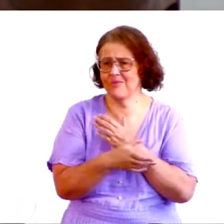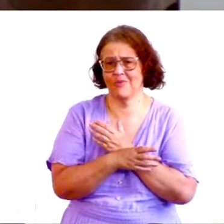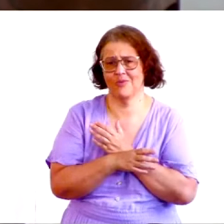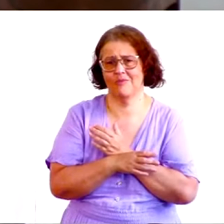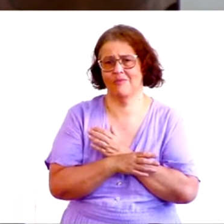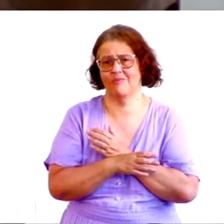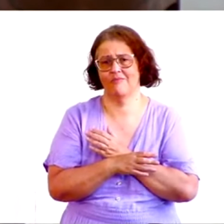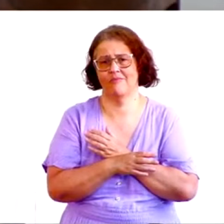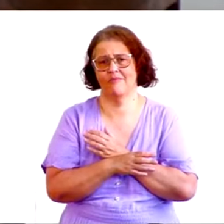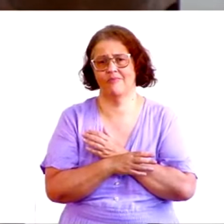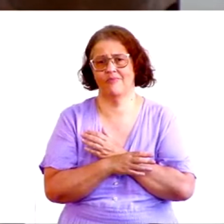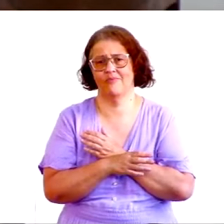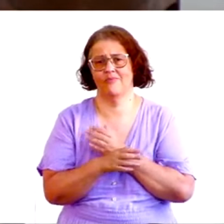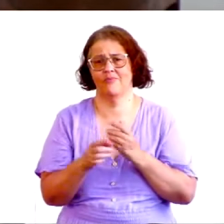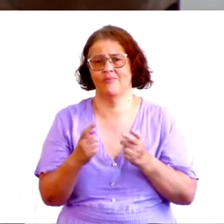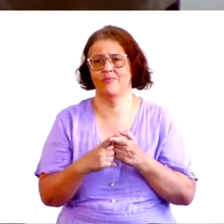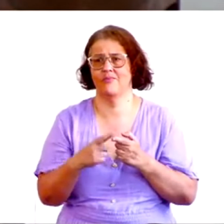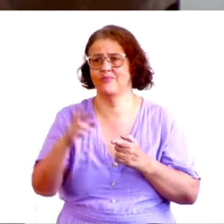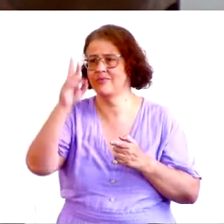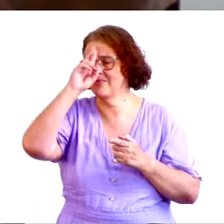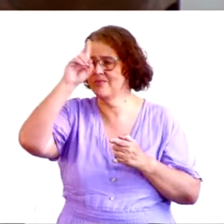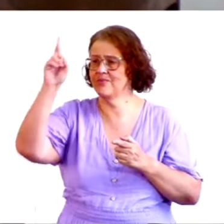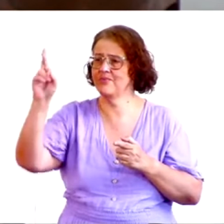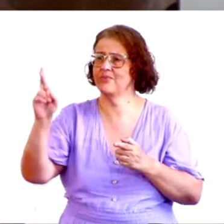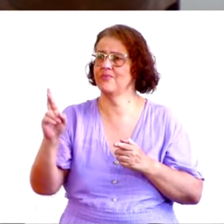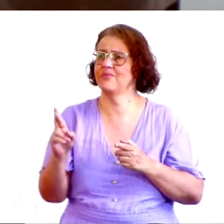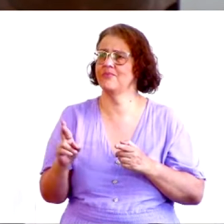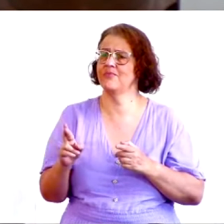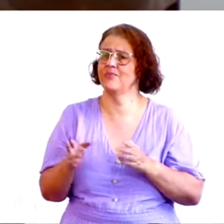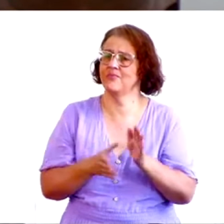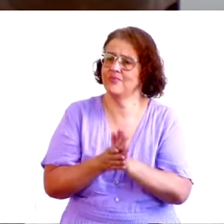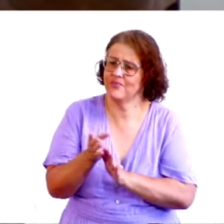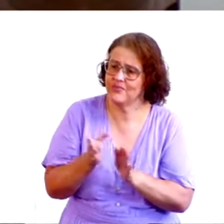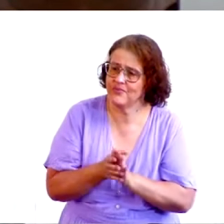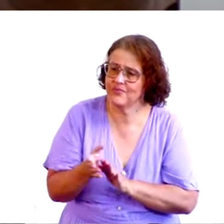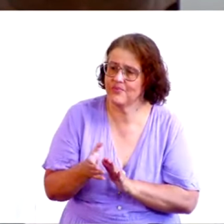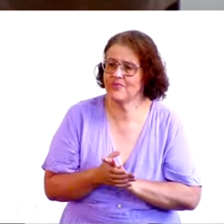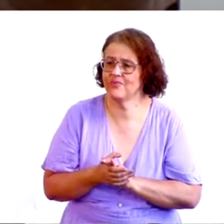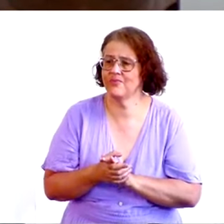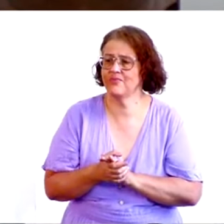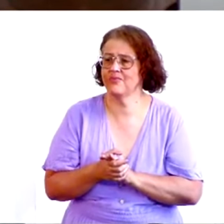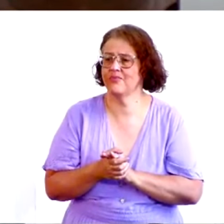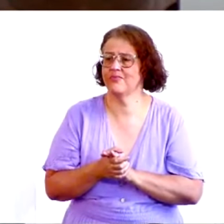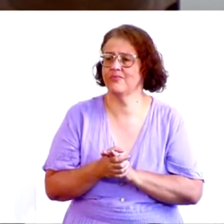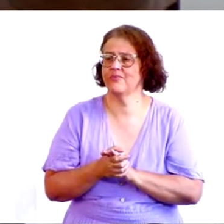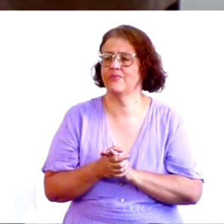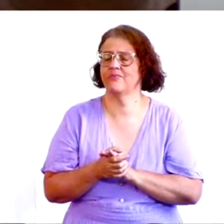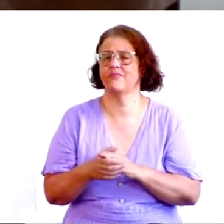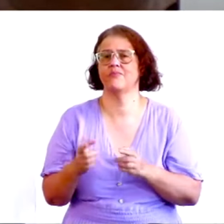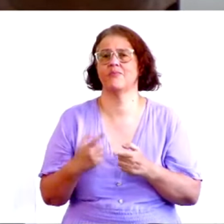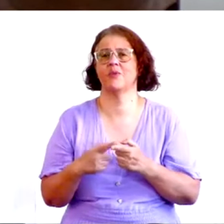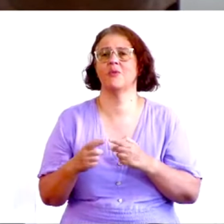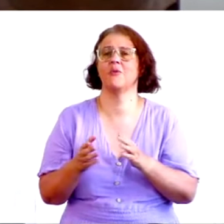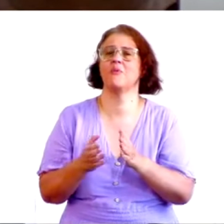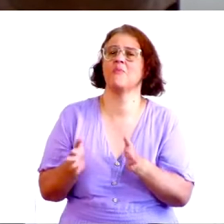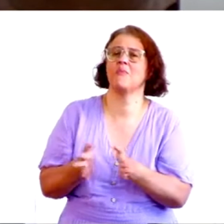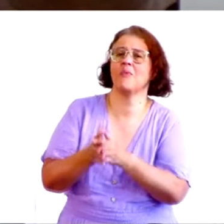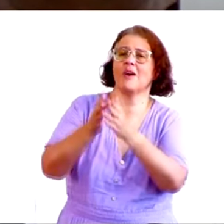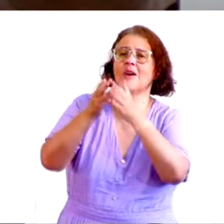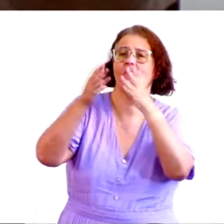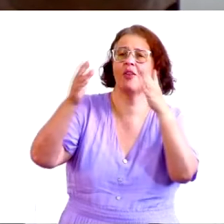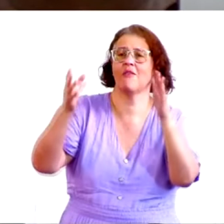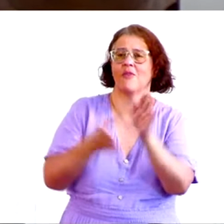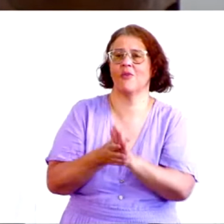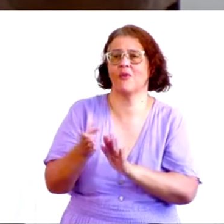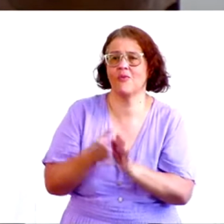aproveite o senhor tem conselhos porque ele é naturalmente O maravilhoso conselheiro Quais são as